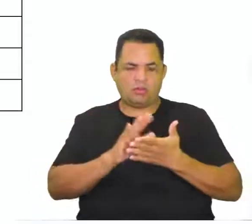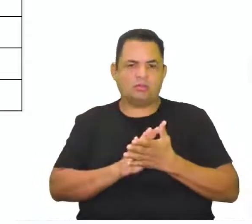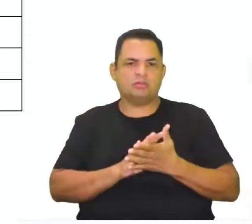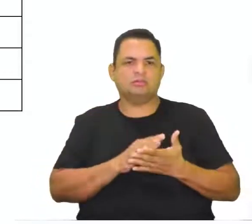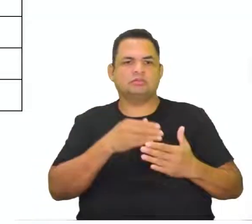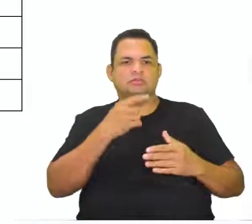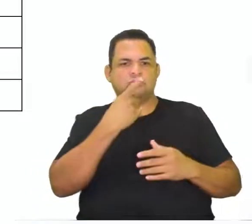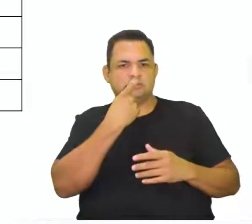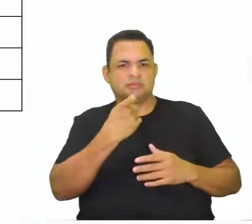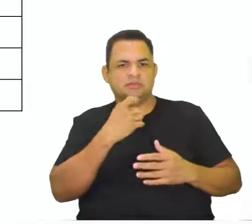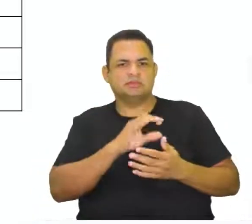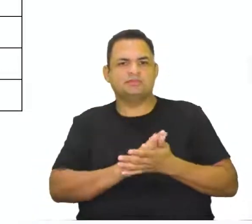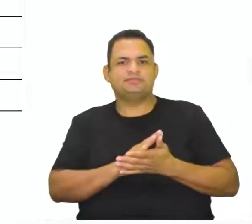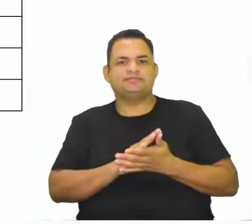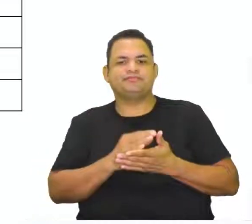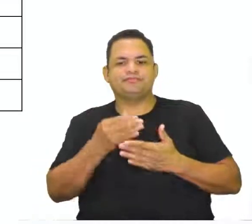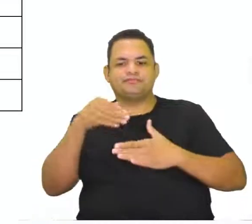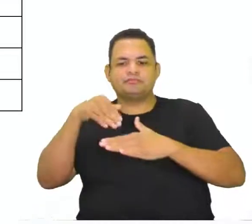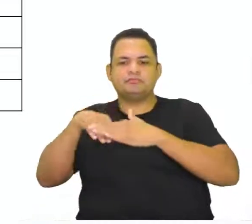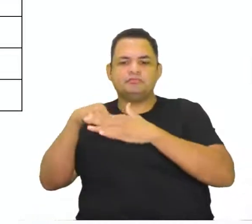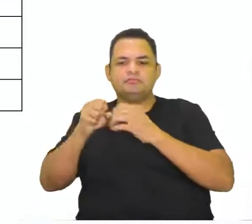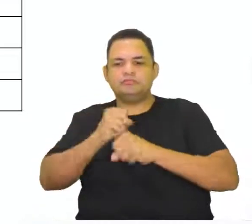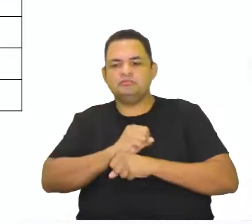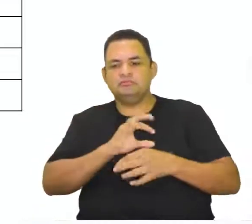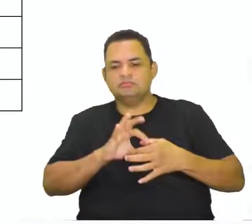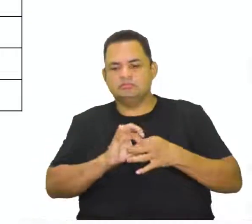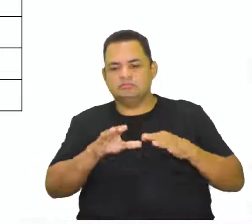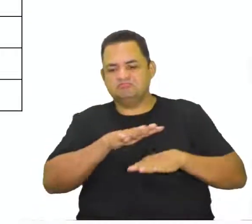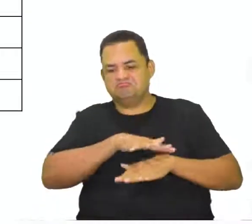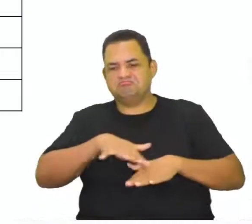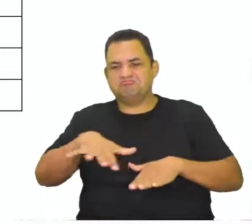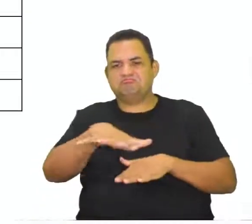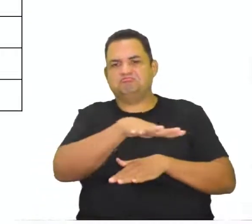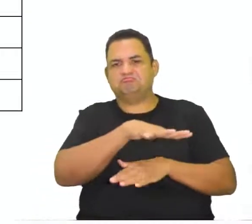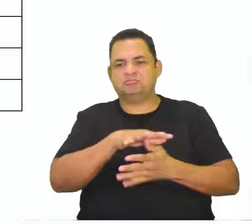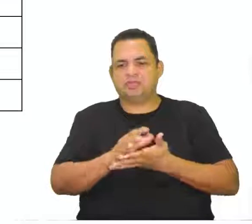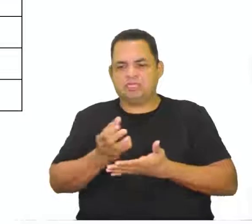aberto, que são os lixões, e a incineração.